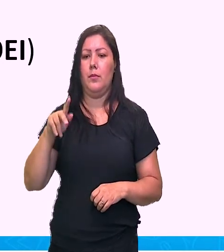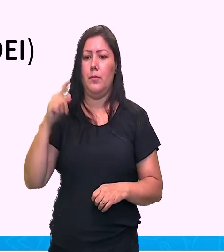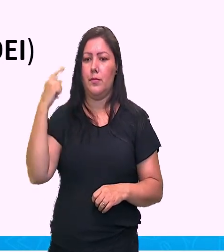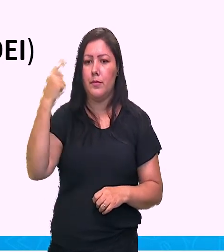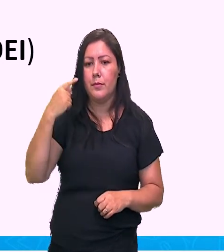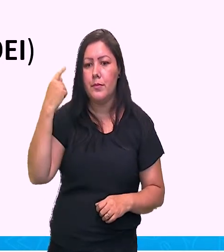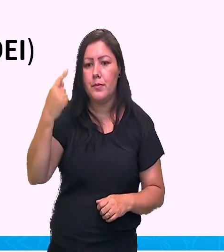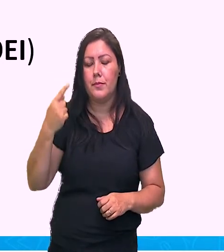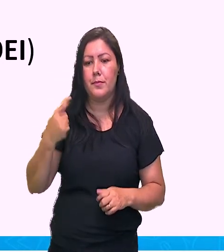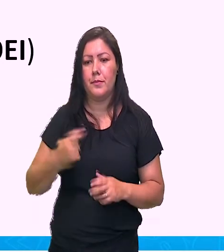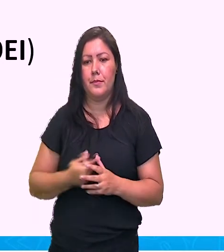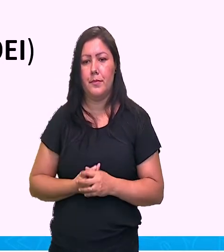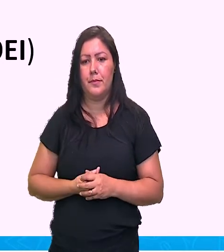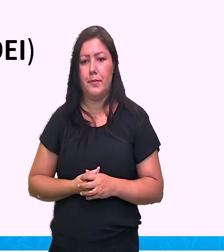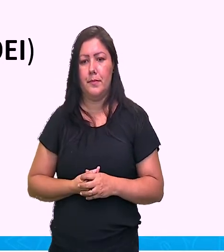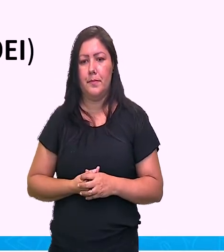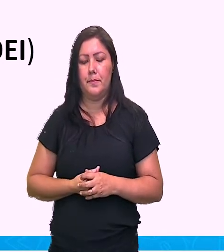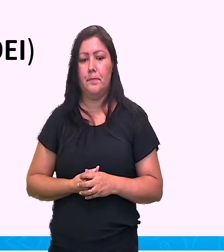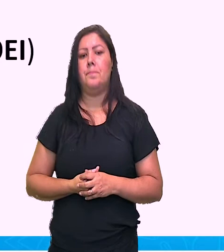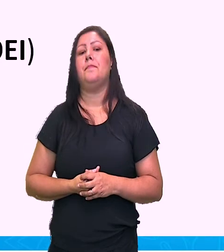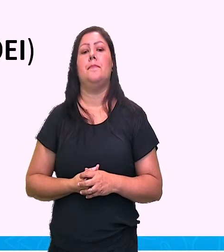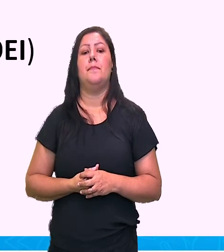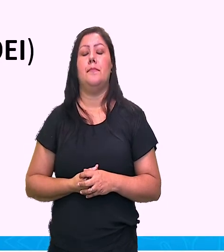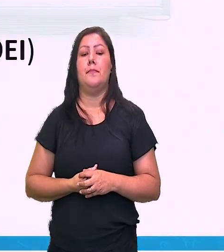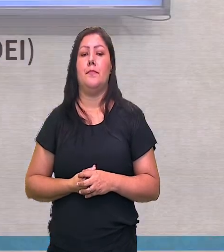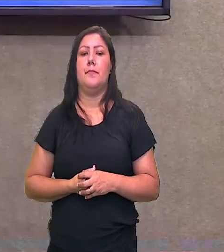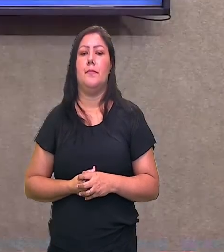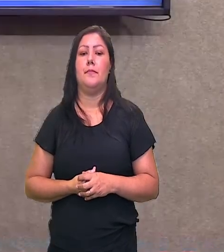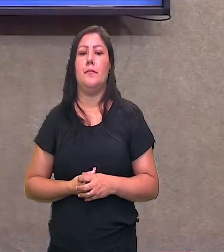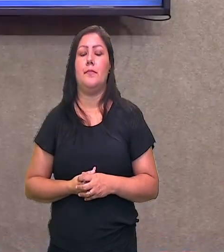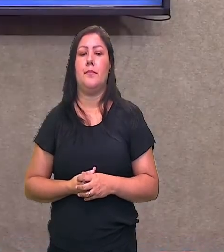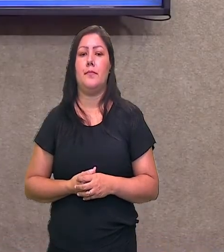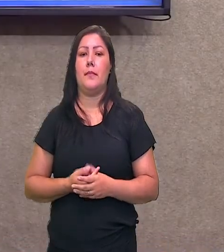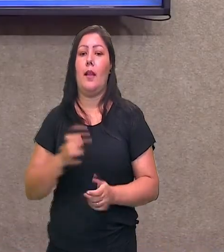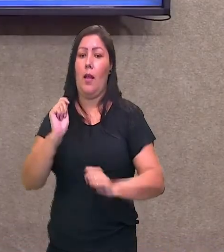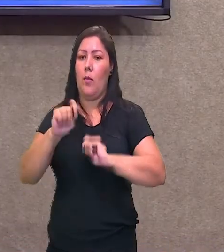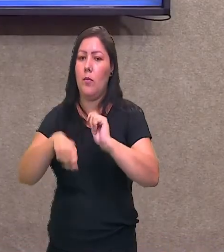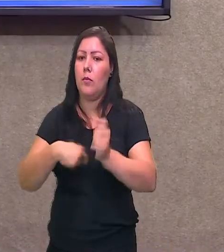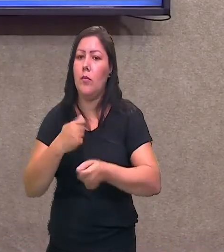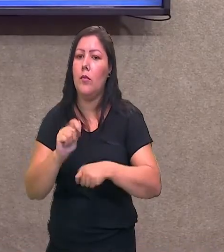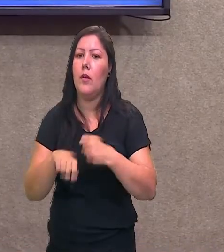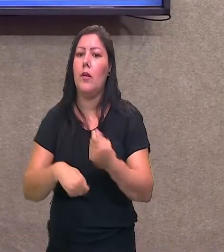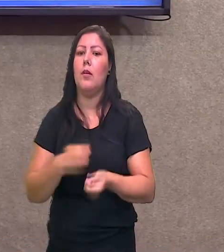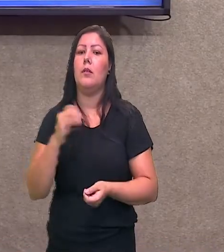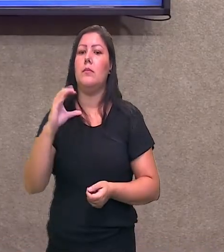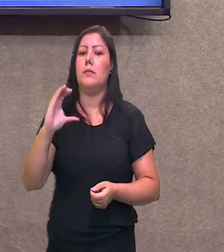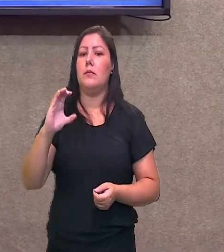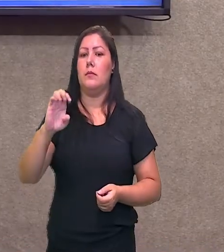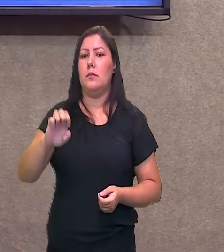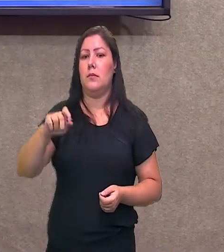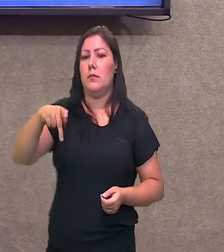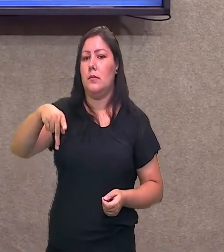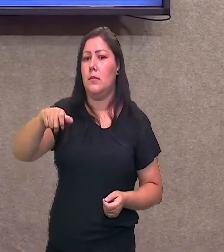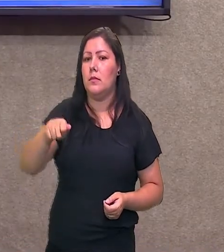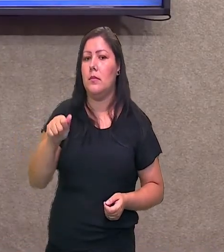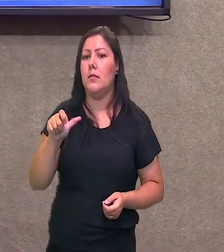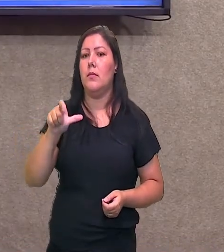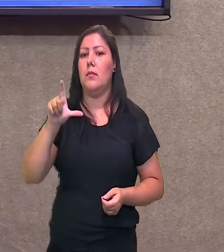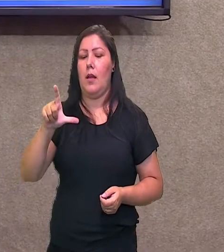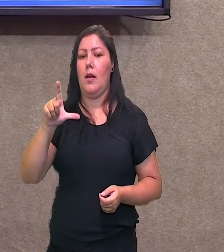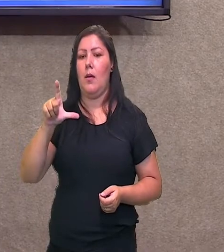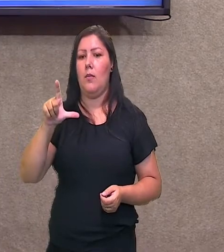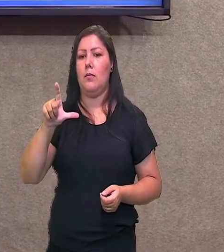Latina e Caribe. Comissão que envolve as relações entre esses